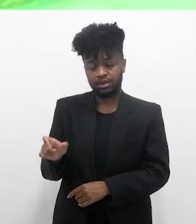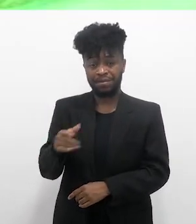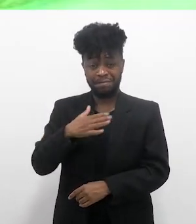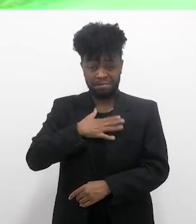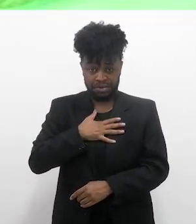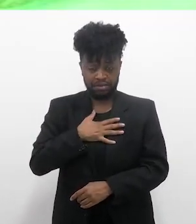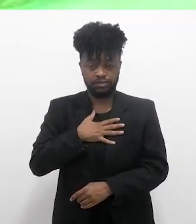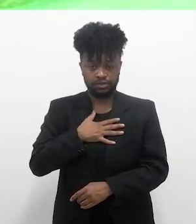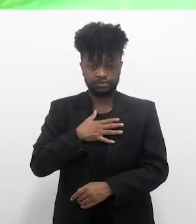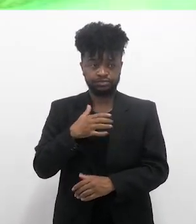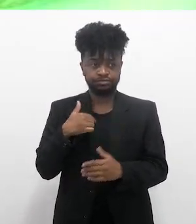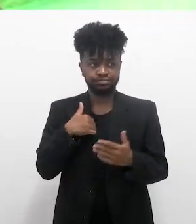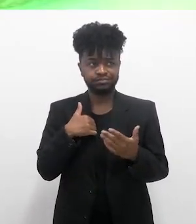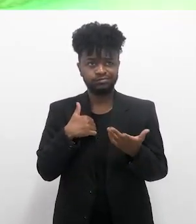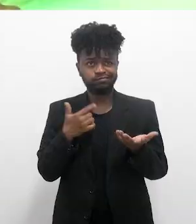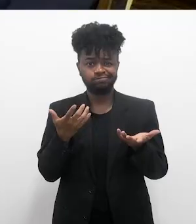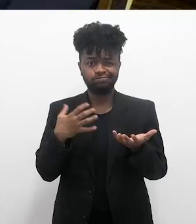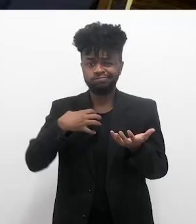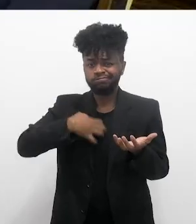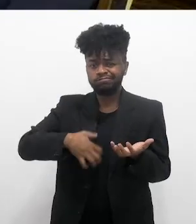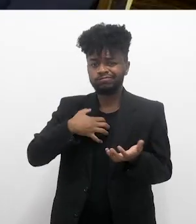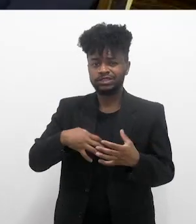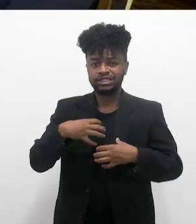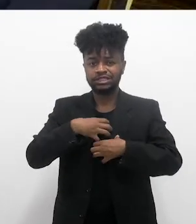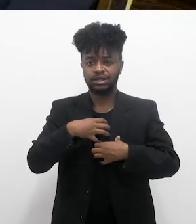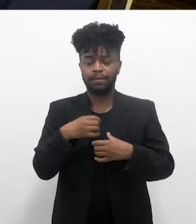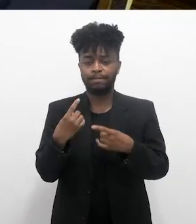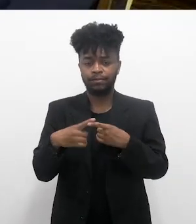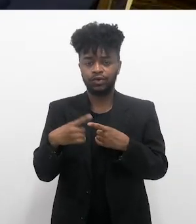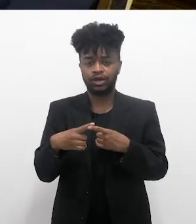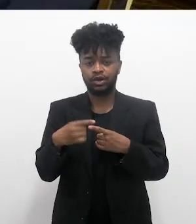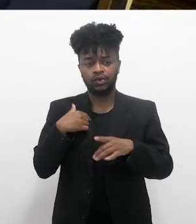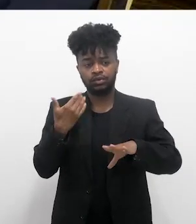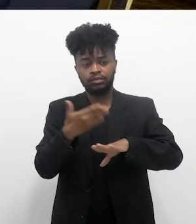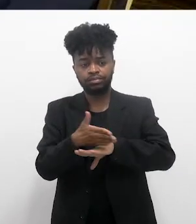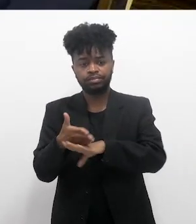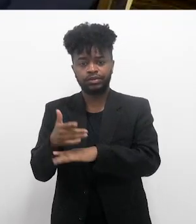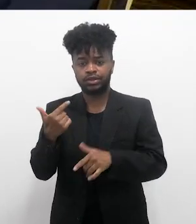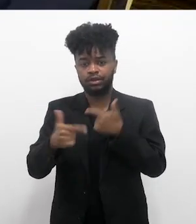eu ficava irado quando eu era ouvinte de rádio.